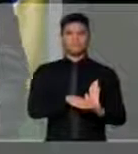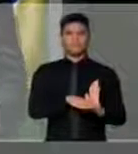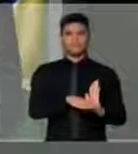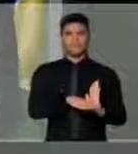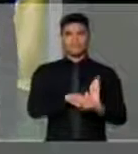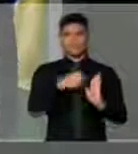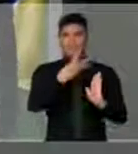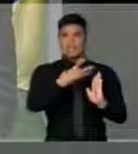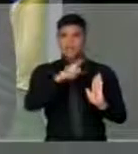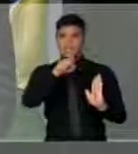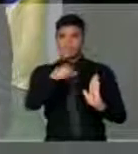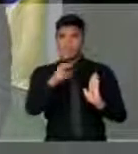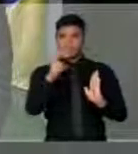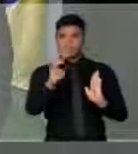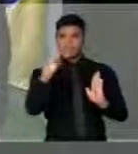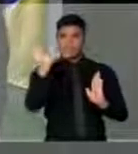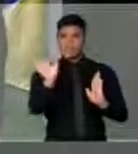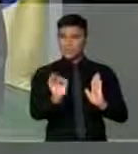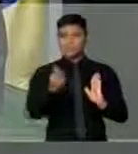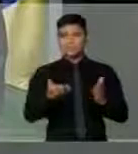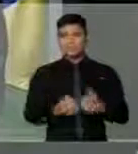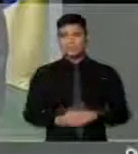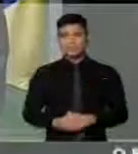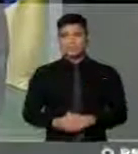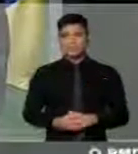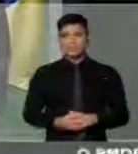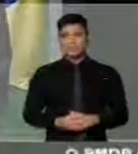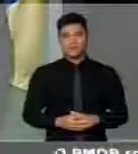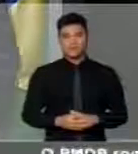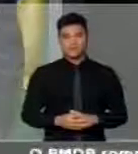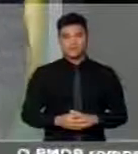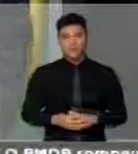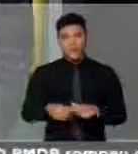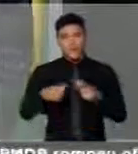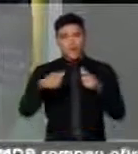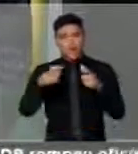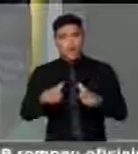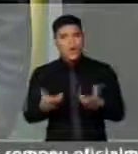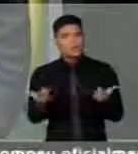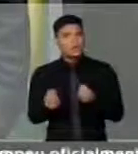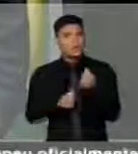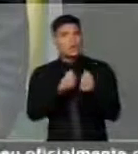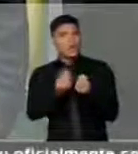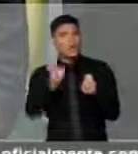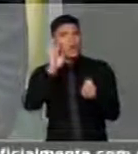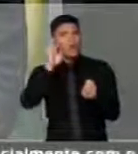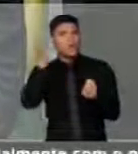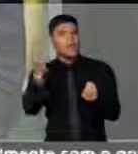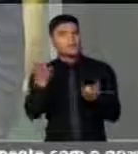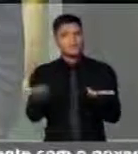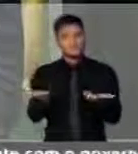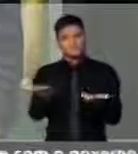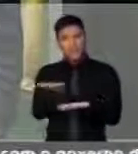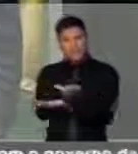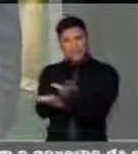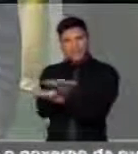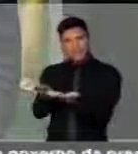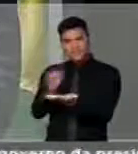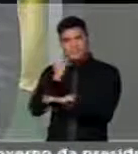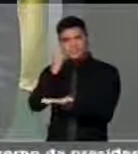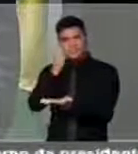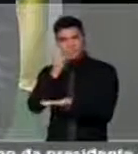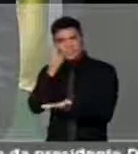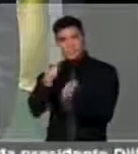de 3,5%? Cadê as soluções, senhores parlamentares que